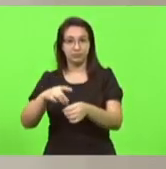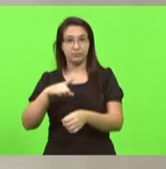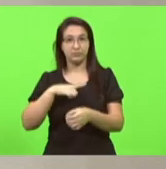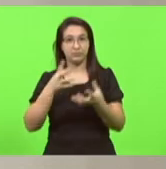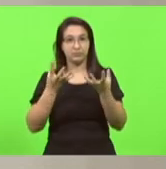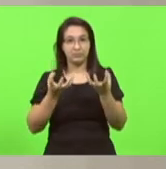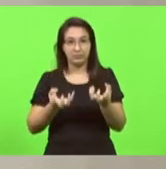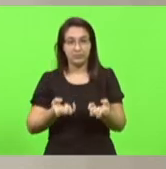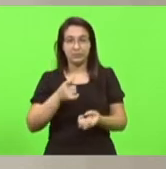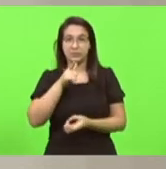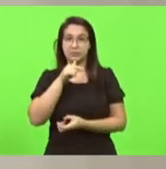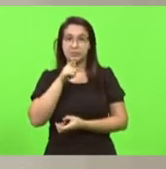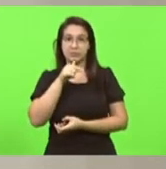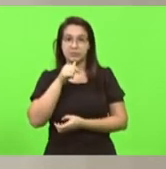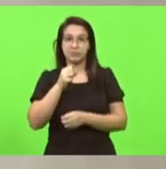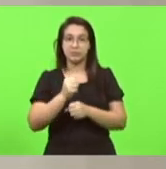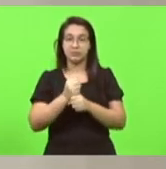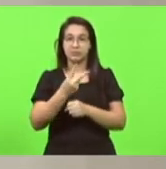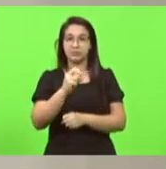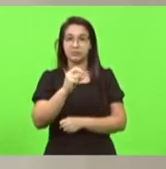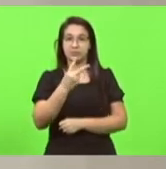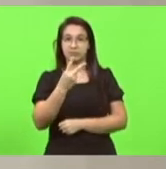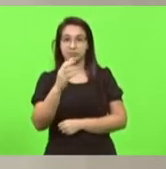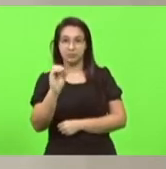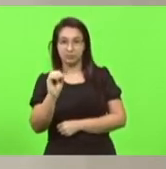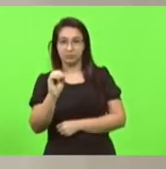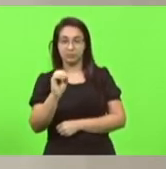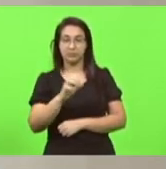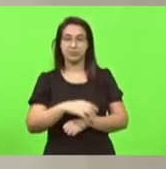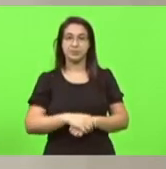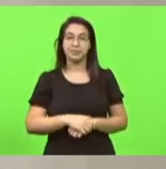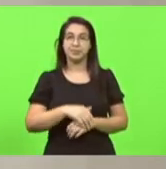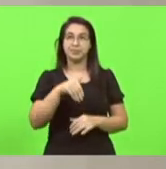Estado. Em votação?